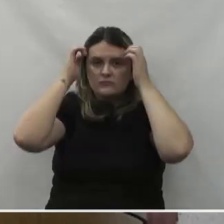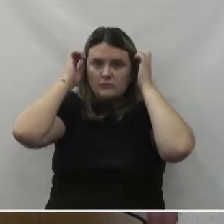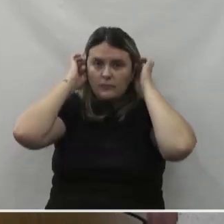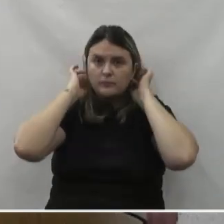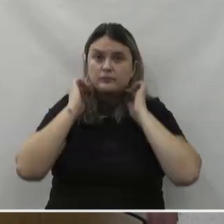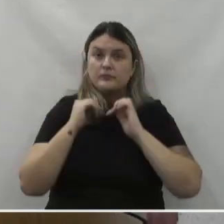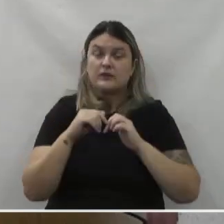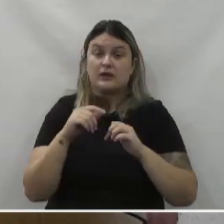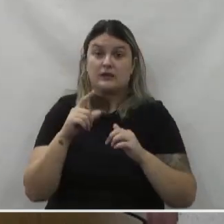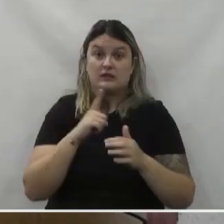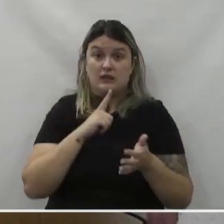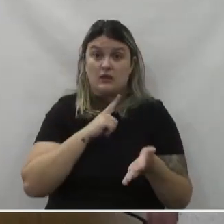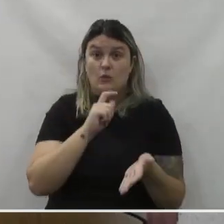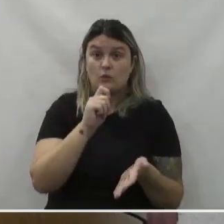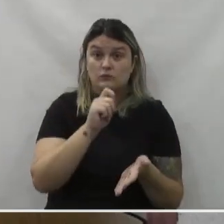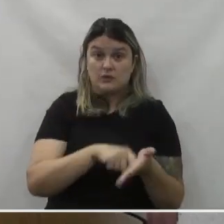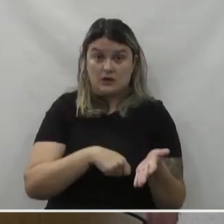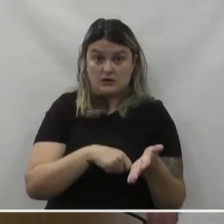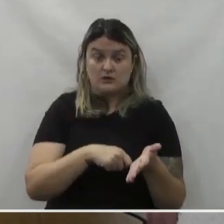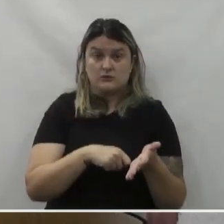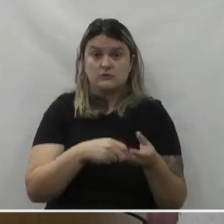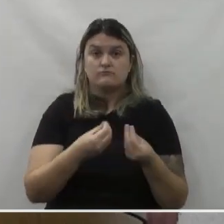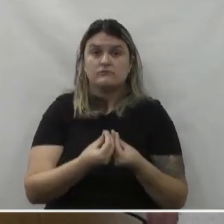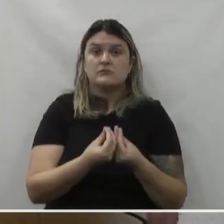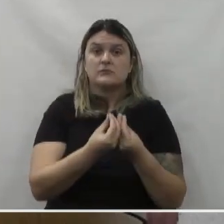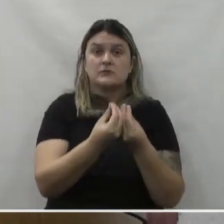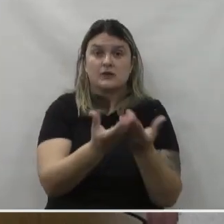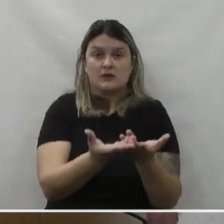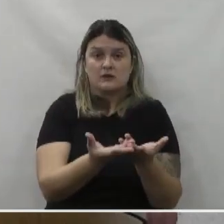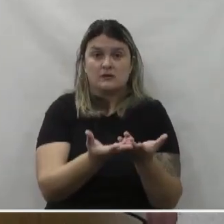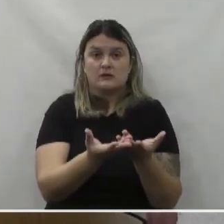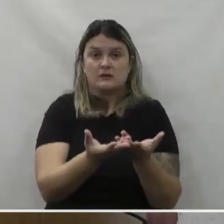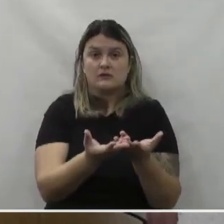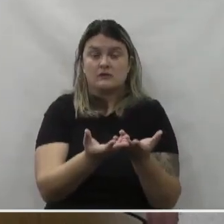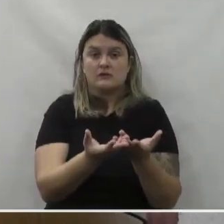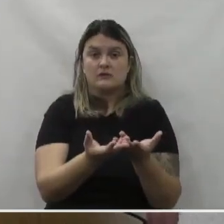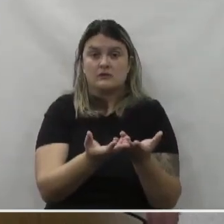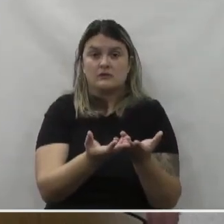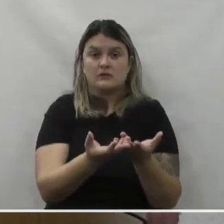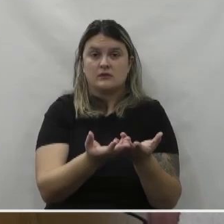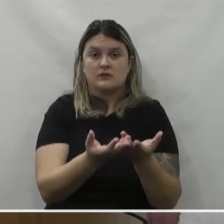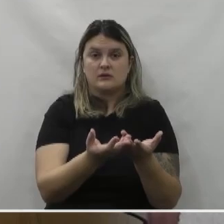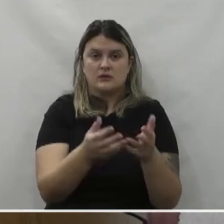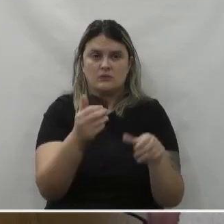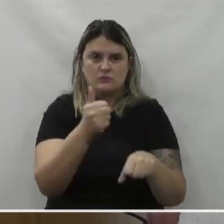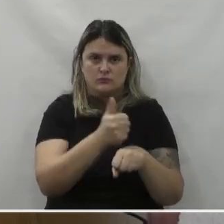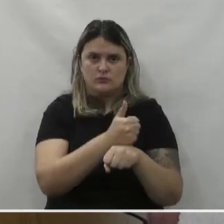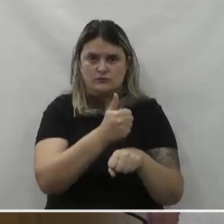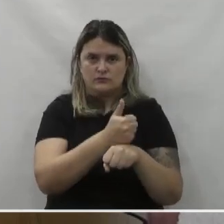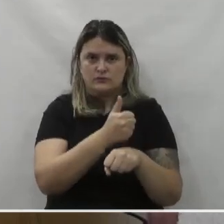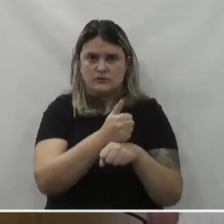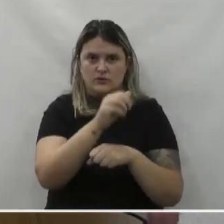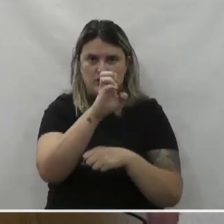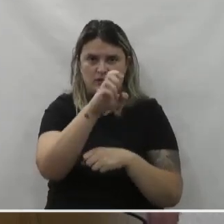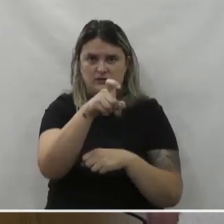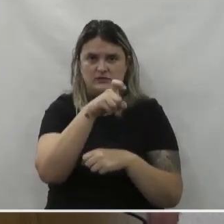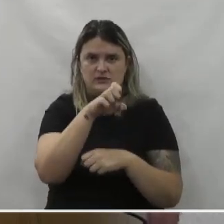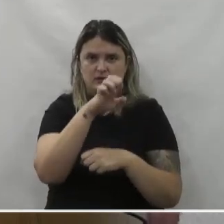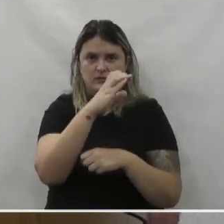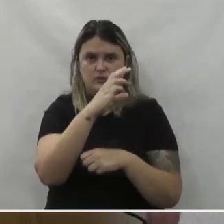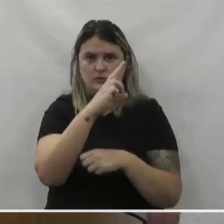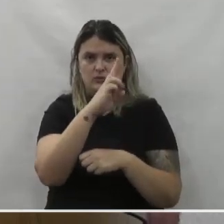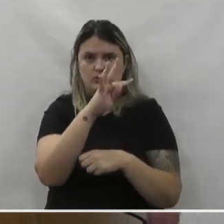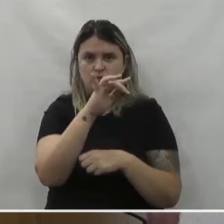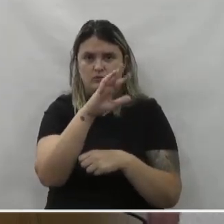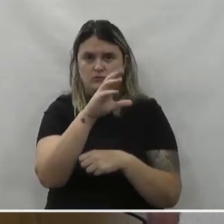né, esse contrato aí oferece, o executivo, claro, né, a gente sabe